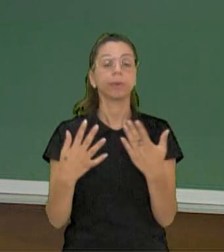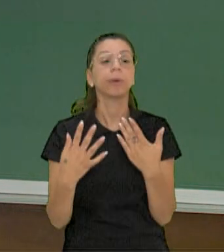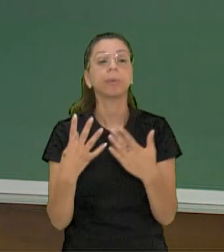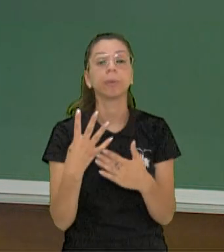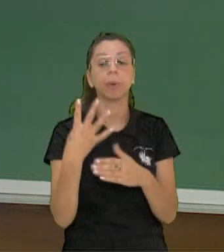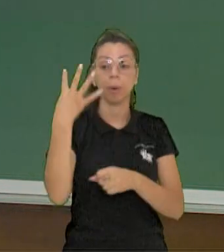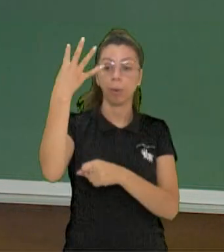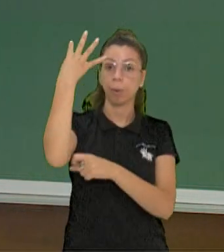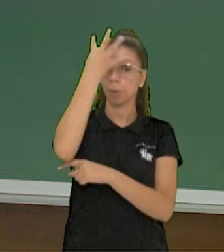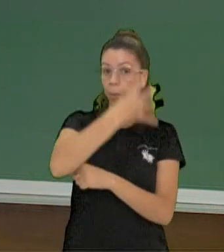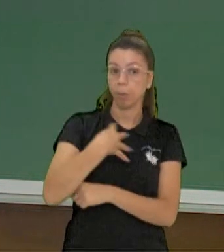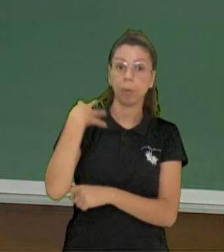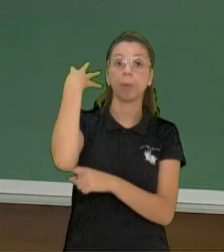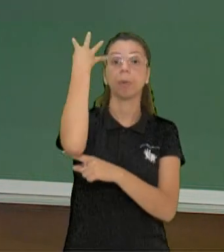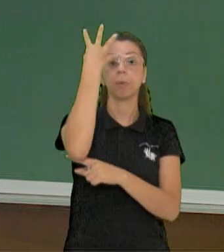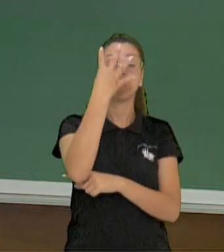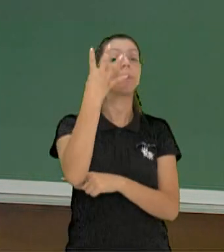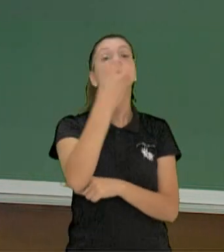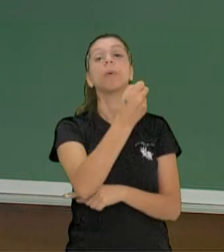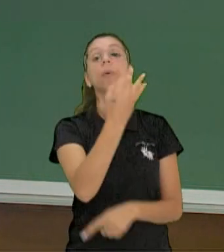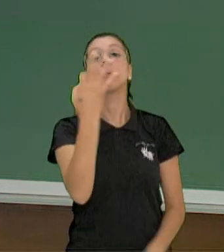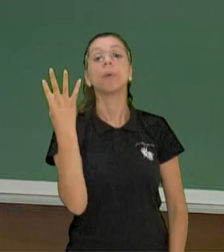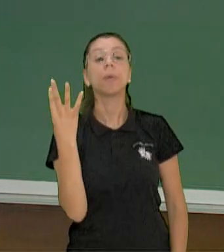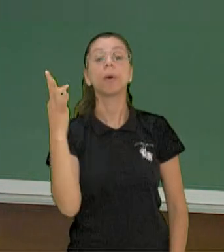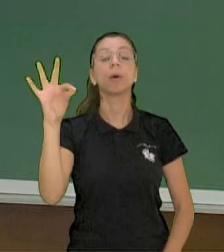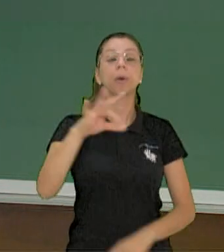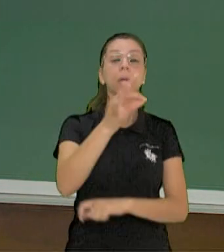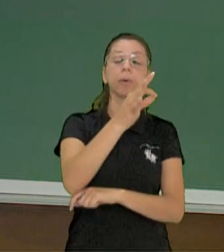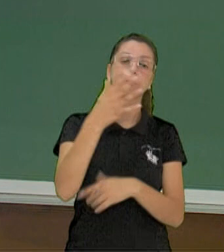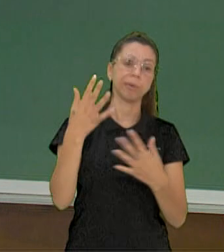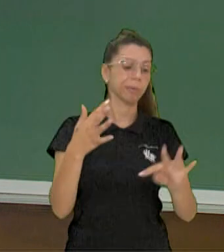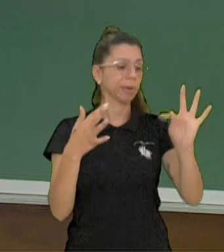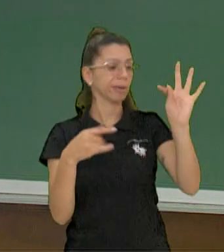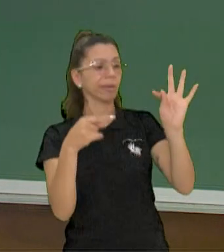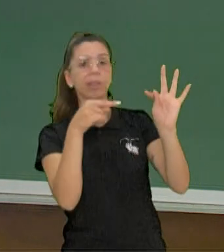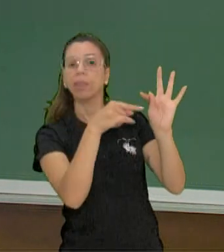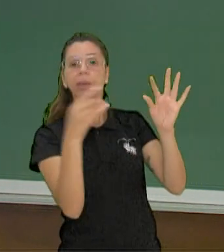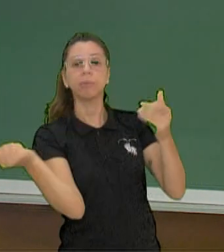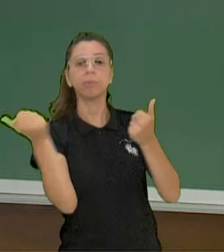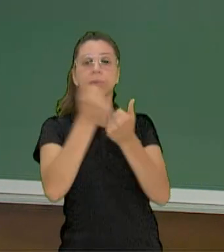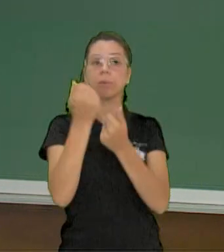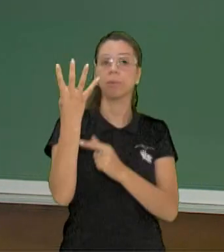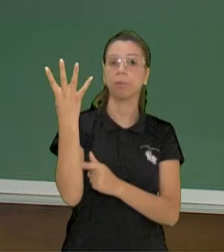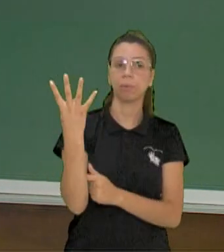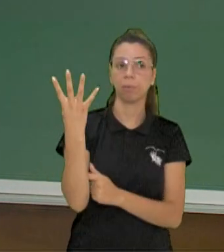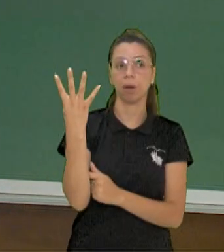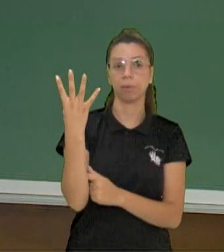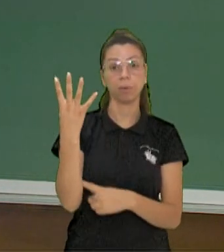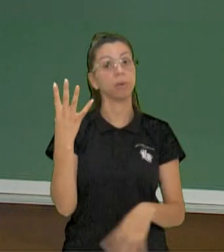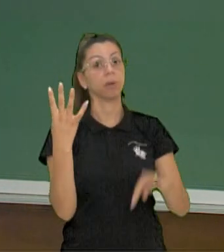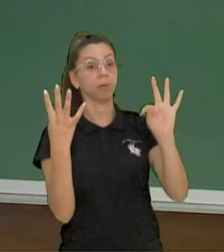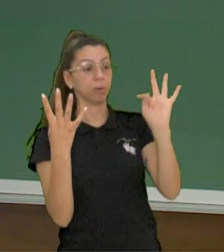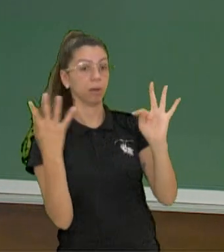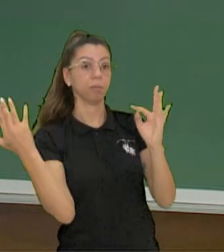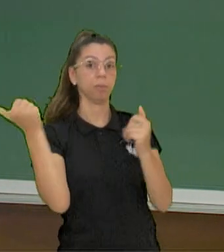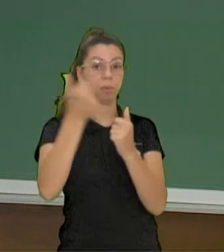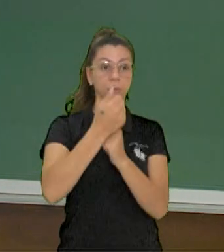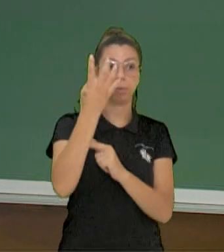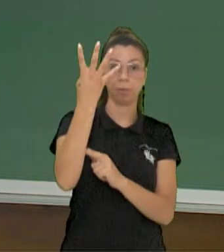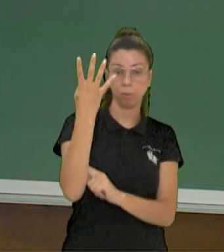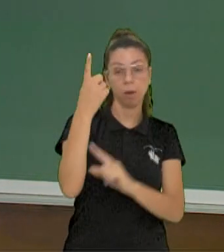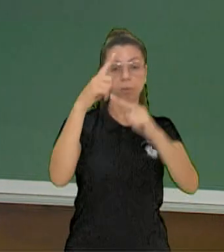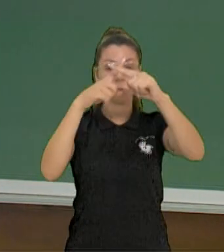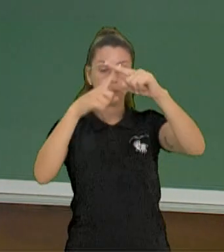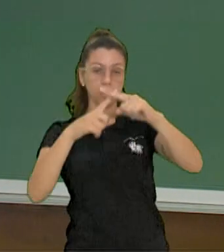qual a população após 4 horas, nós vamos substituir o T por 4. Então, substitua o T por 4, faça a